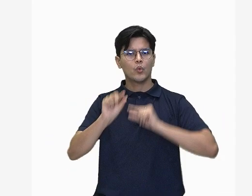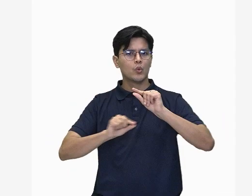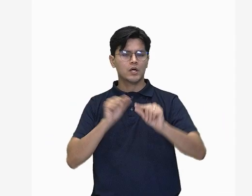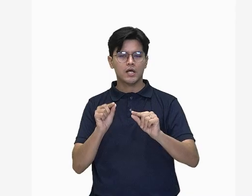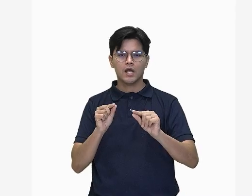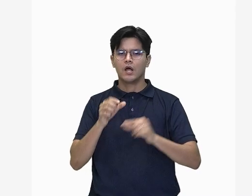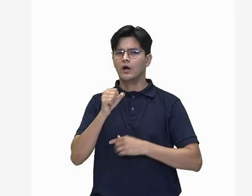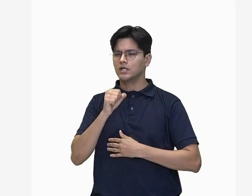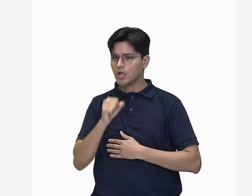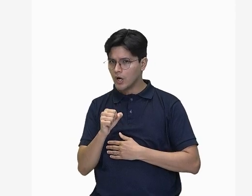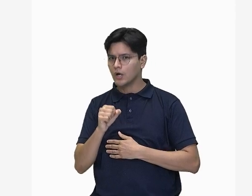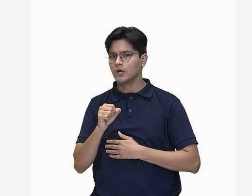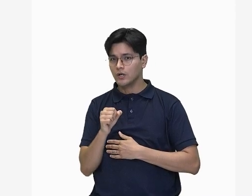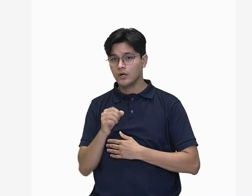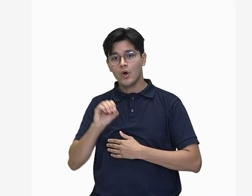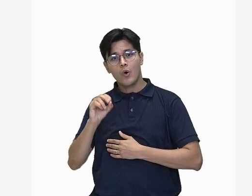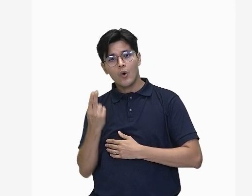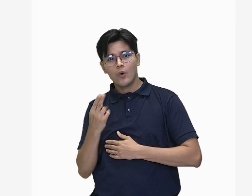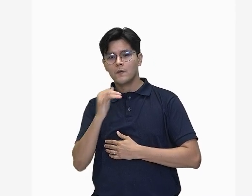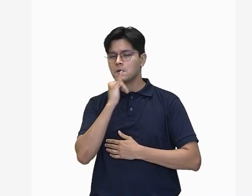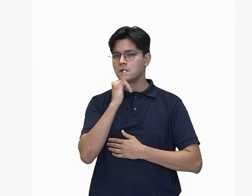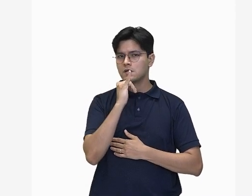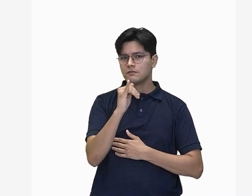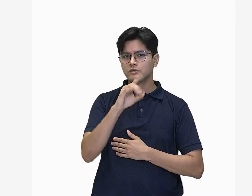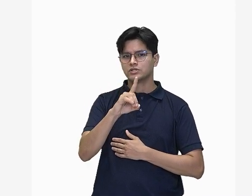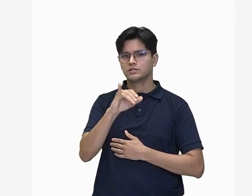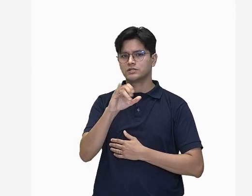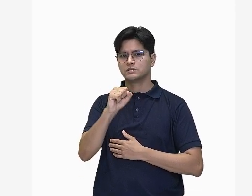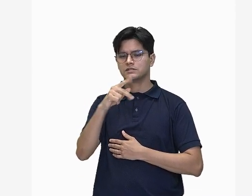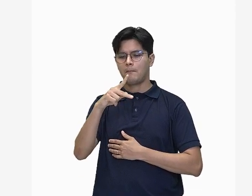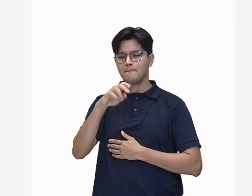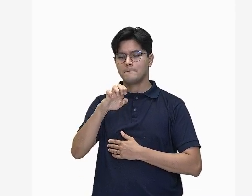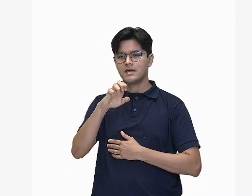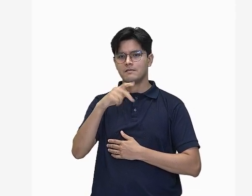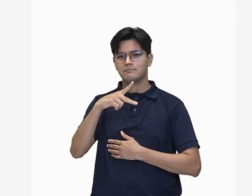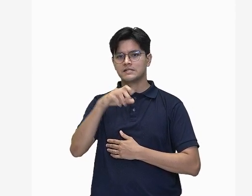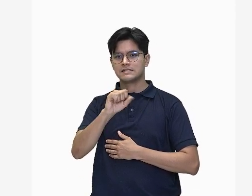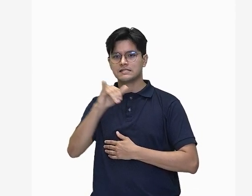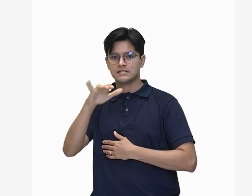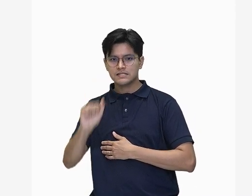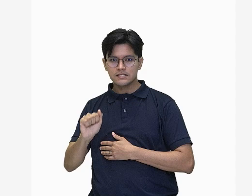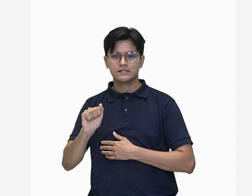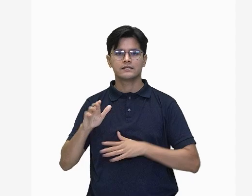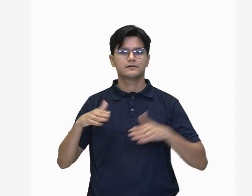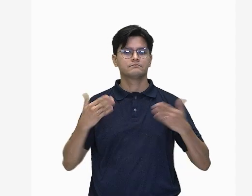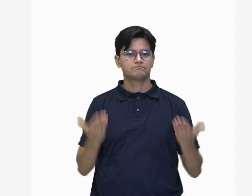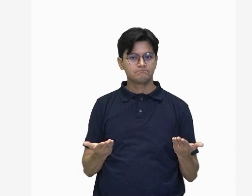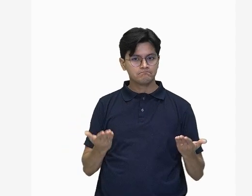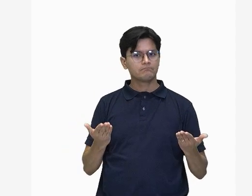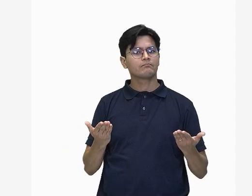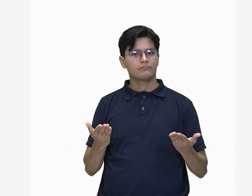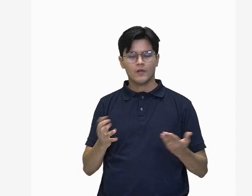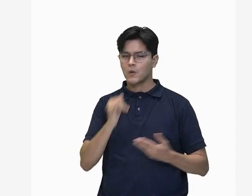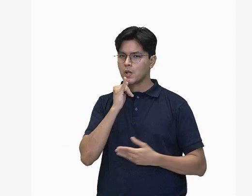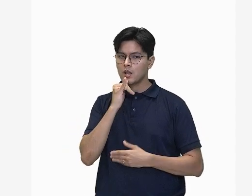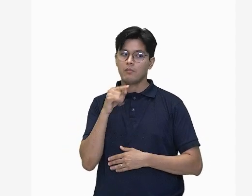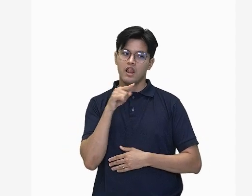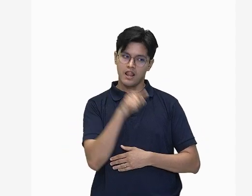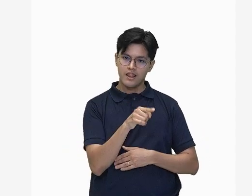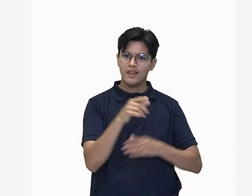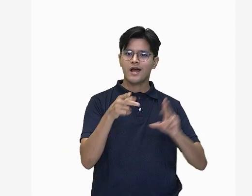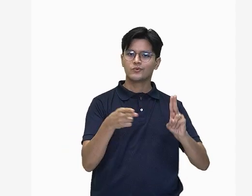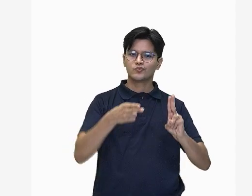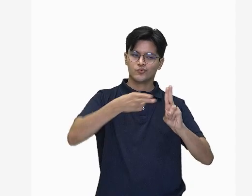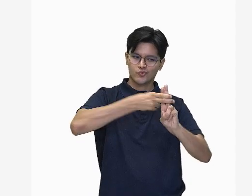que você pode ir ali no SUS e pegar esse fitoterápico, né, ali uma substância que derivou